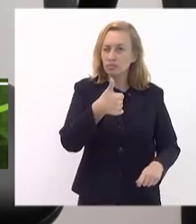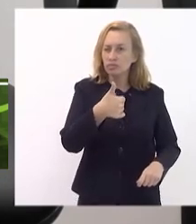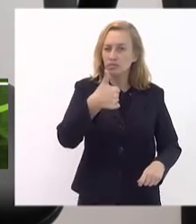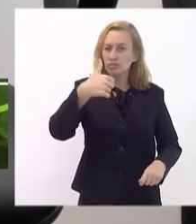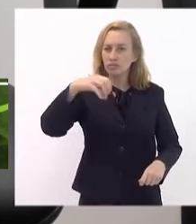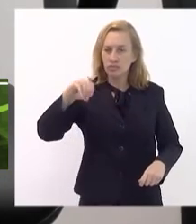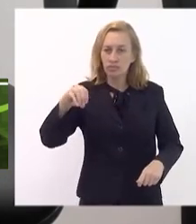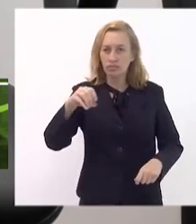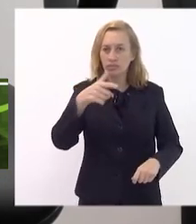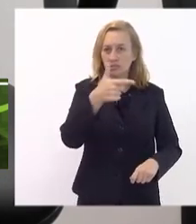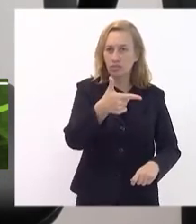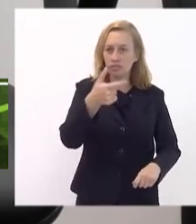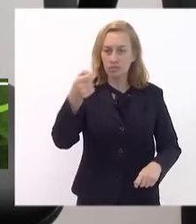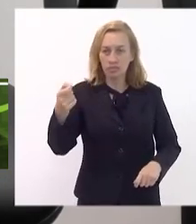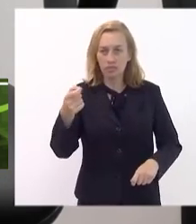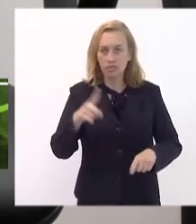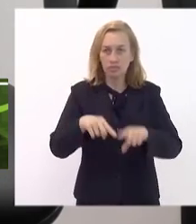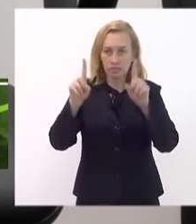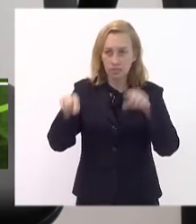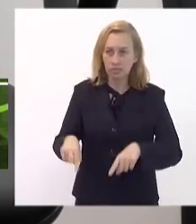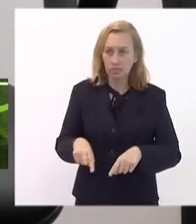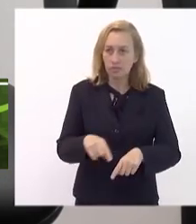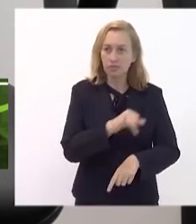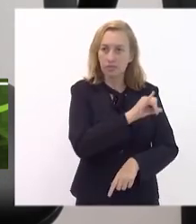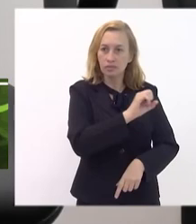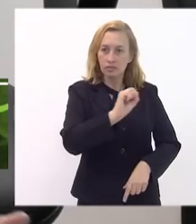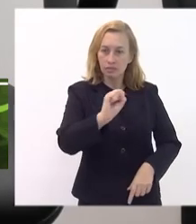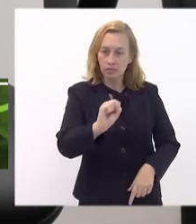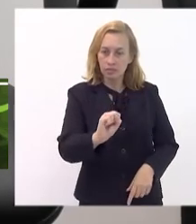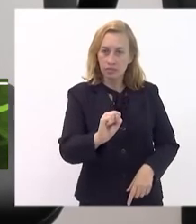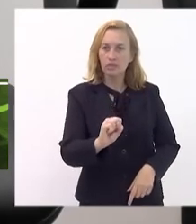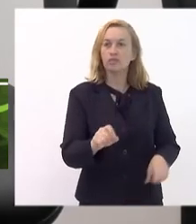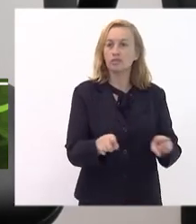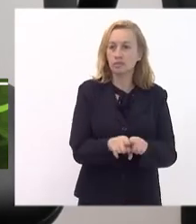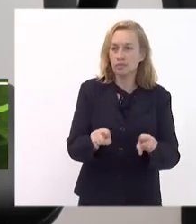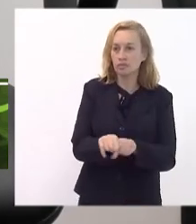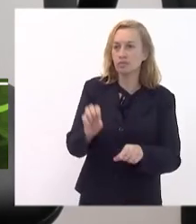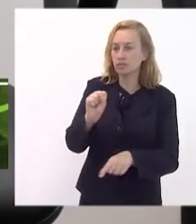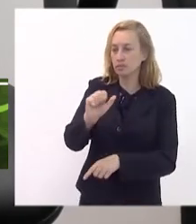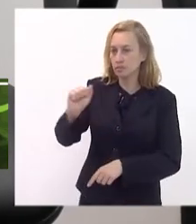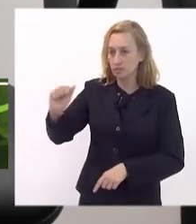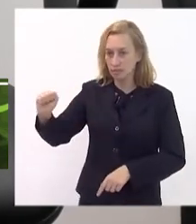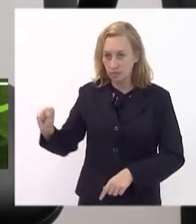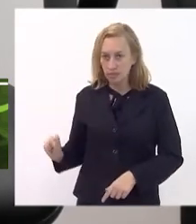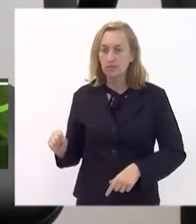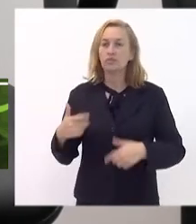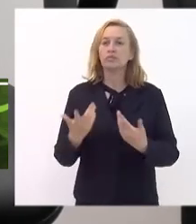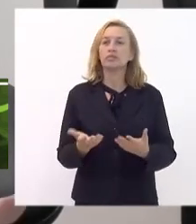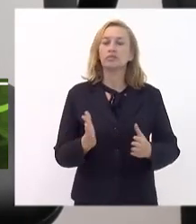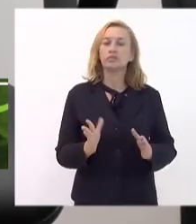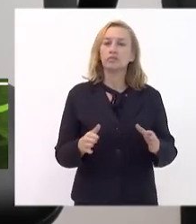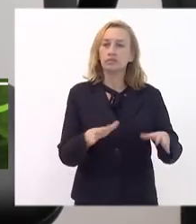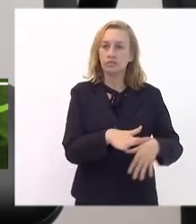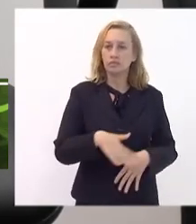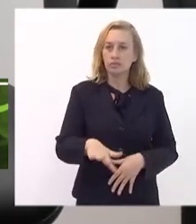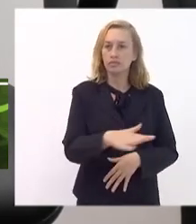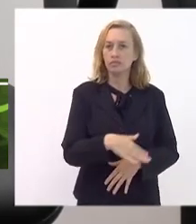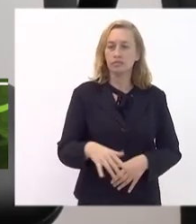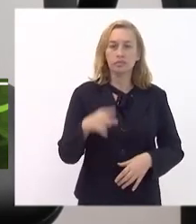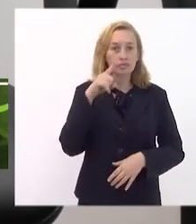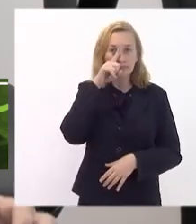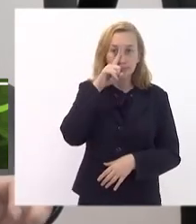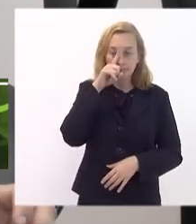120 servidores, tanto da SES quanto do INEA, nas áreas de intervenção em